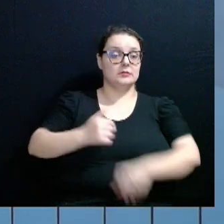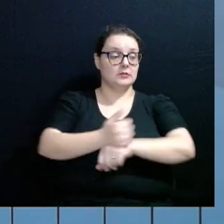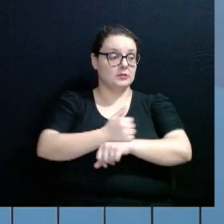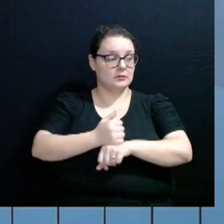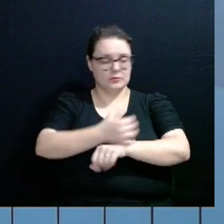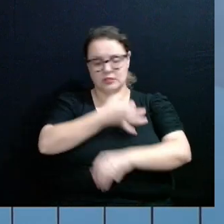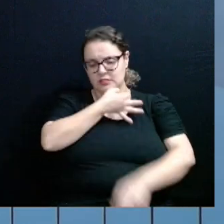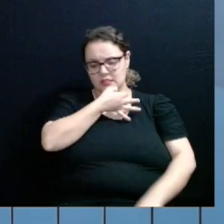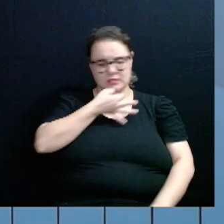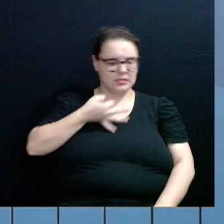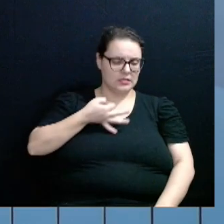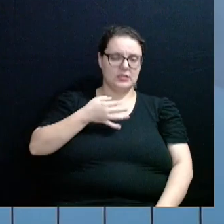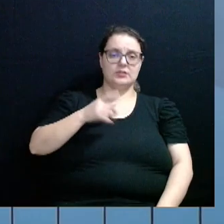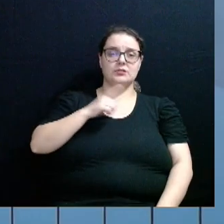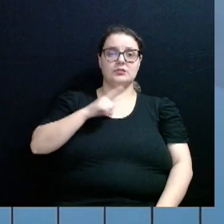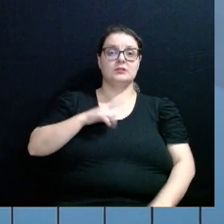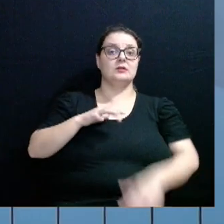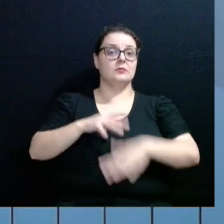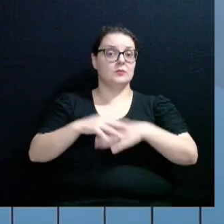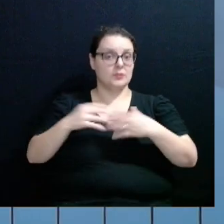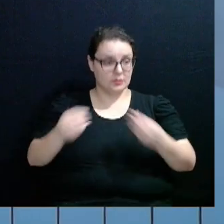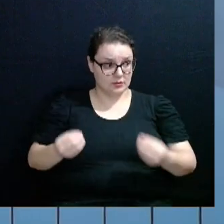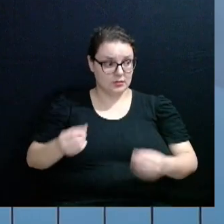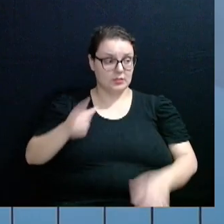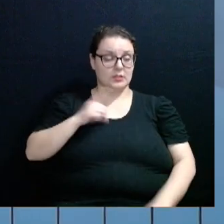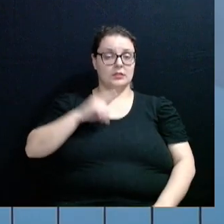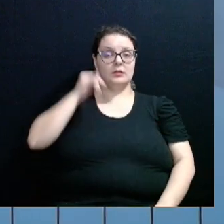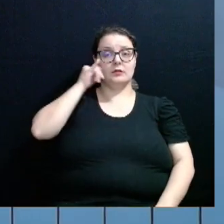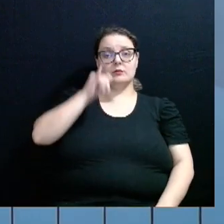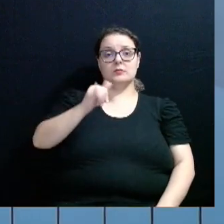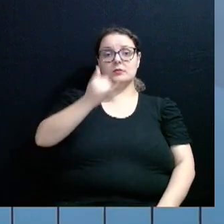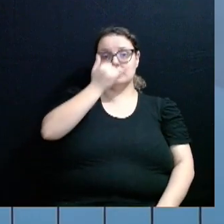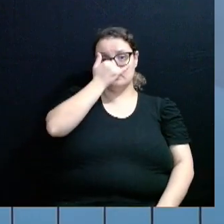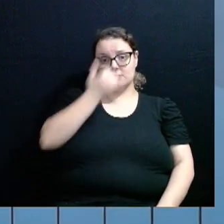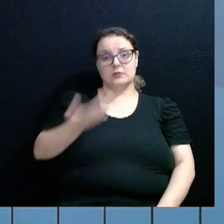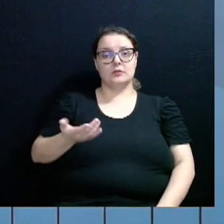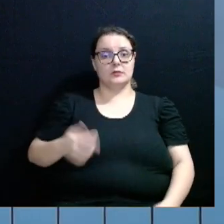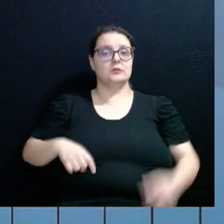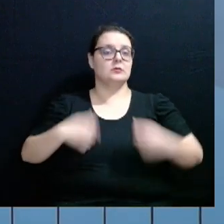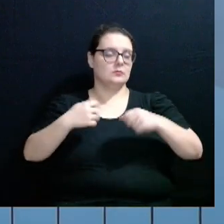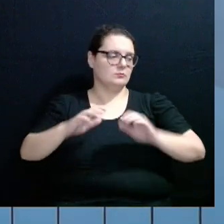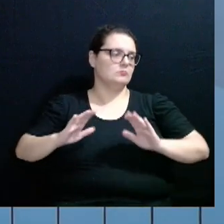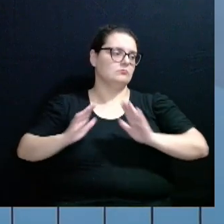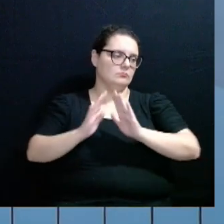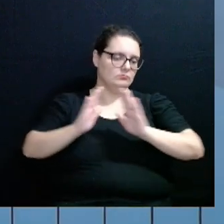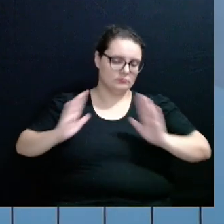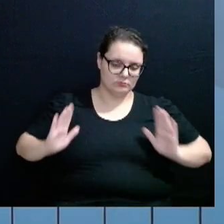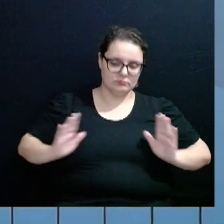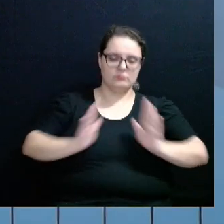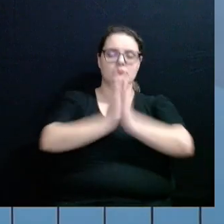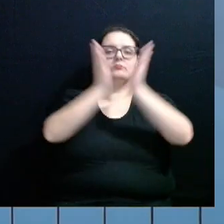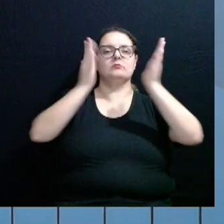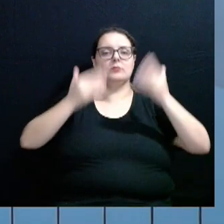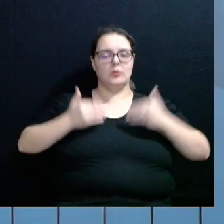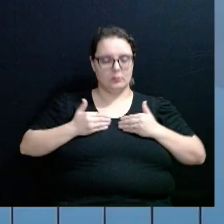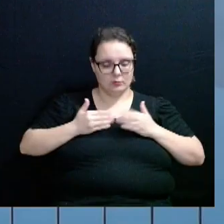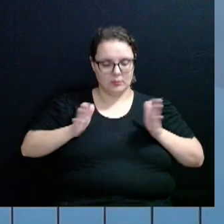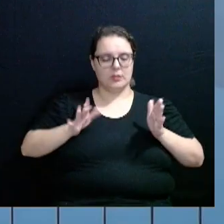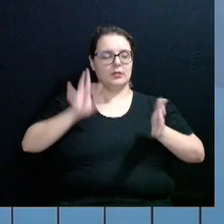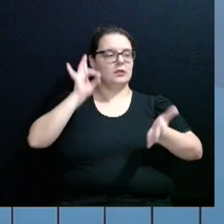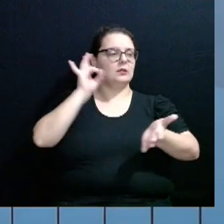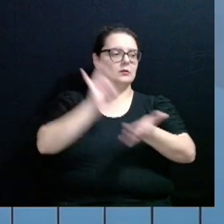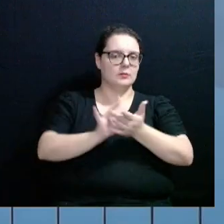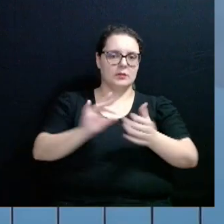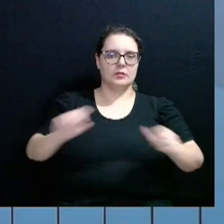temos a cura, nós temos a prevenção. Então, a gente precisa encarar isso de frente, de peito aberto mesmo, e quebrar esse